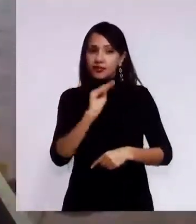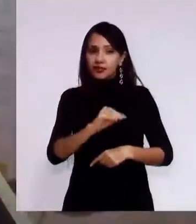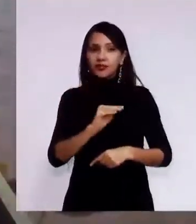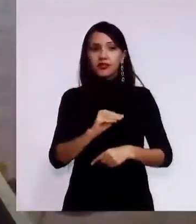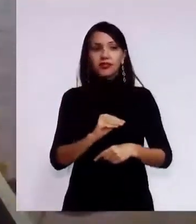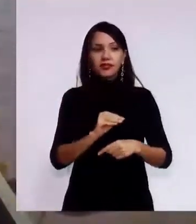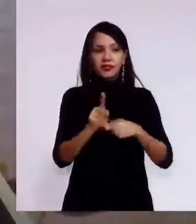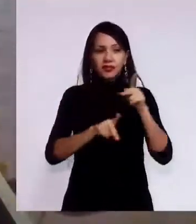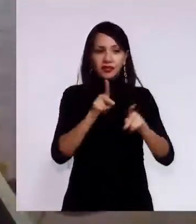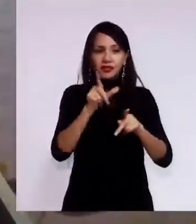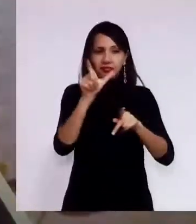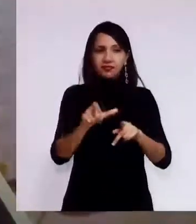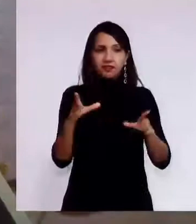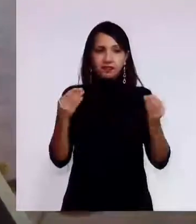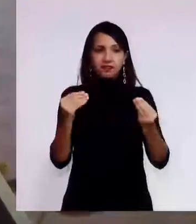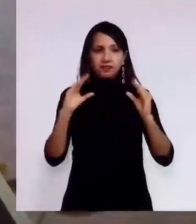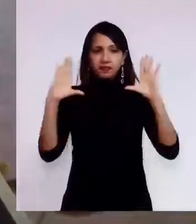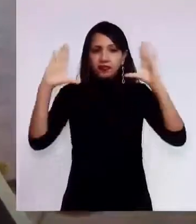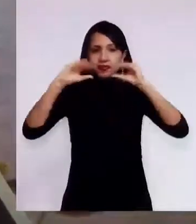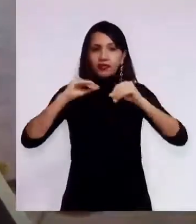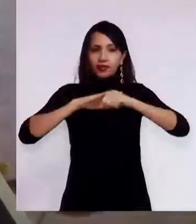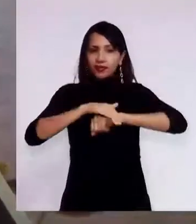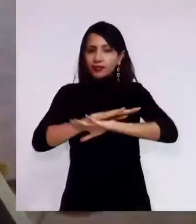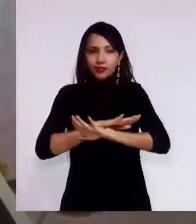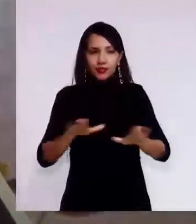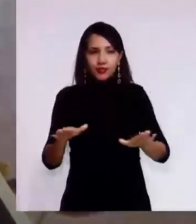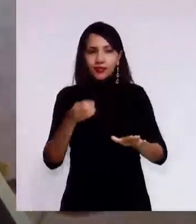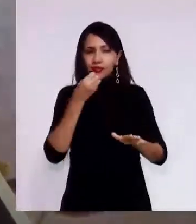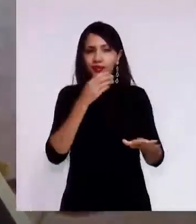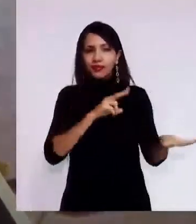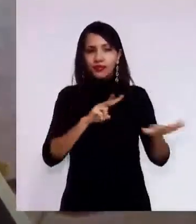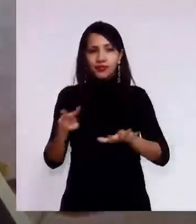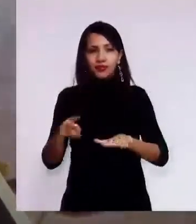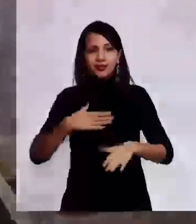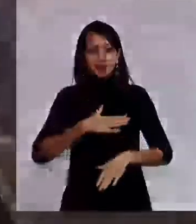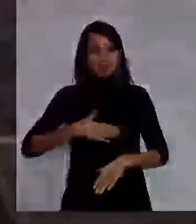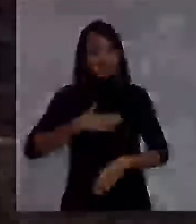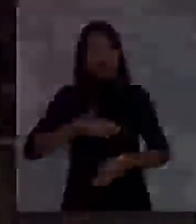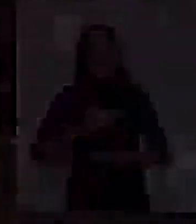Por essa noite é só. Desejo a todos uma boa semana.